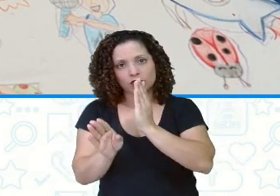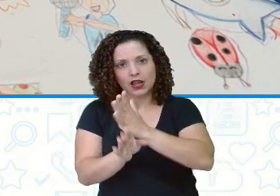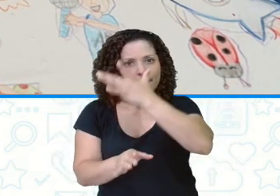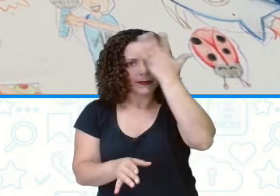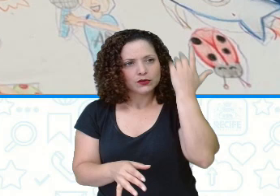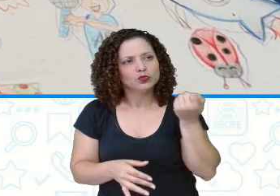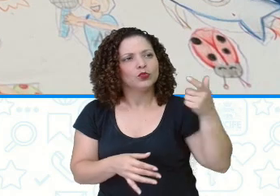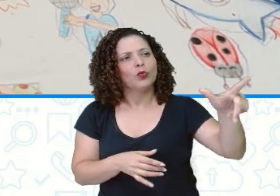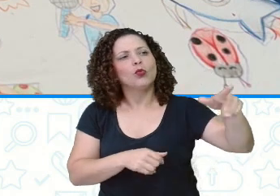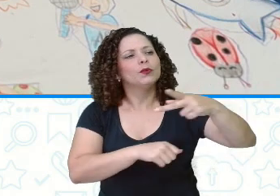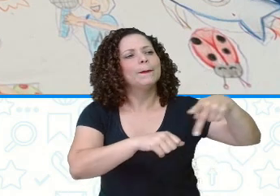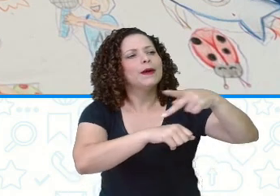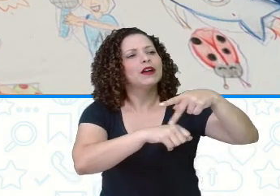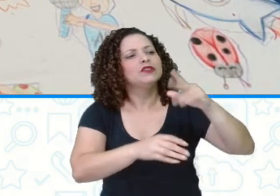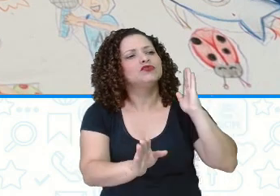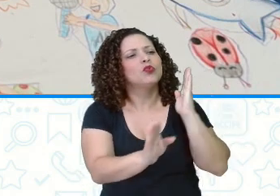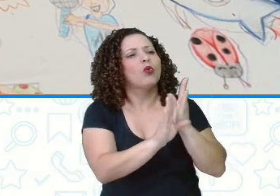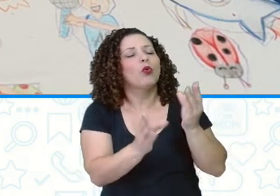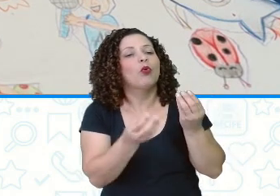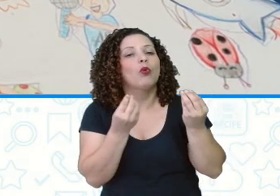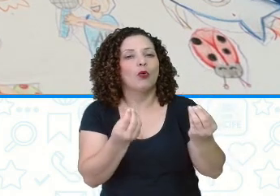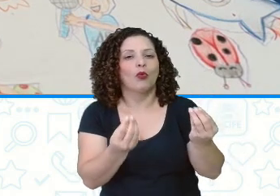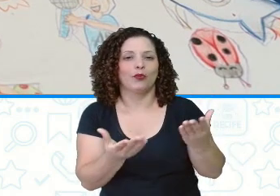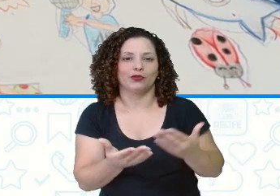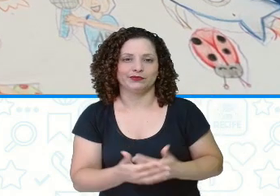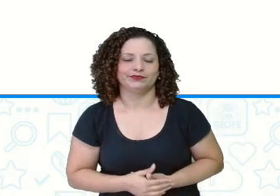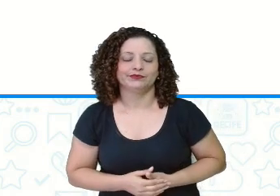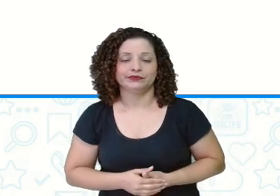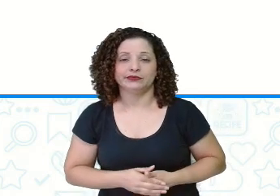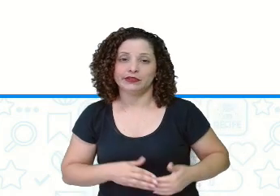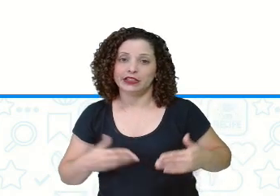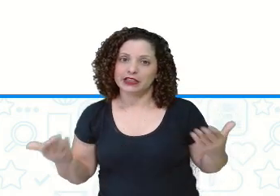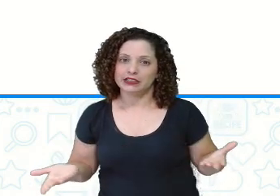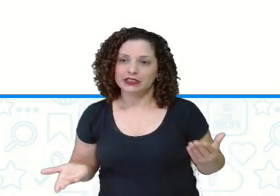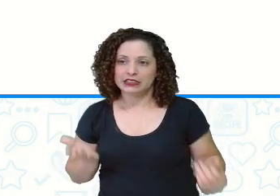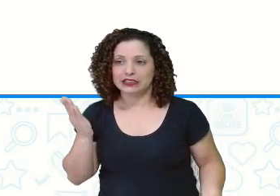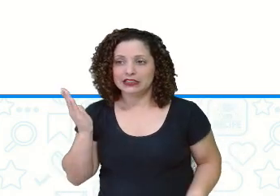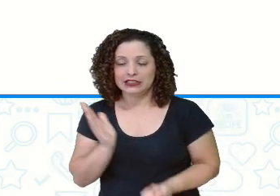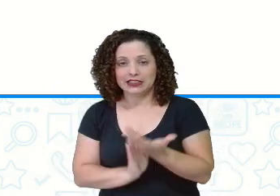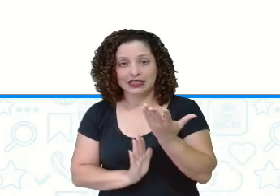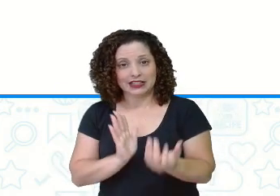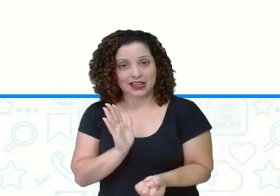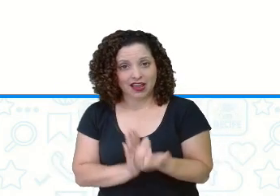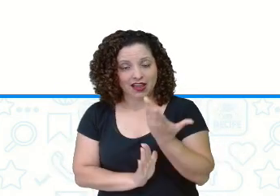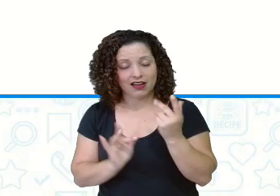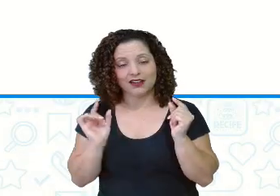país? Então, eles criaram justamente o que a gente chama de